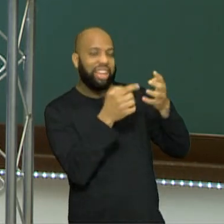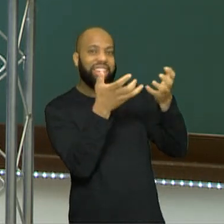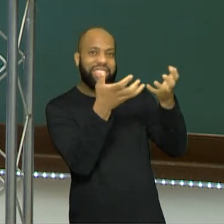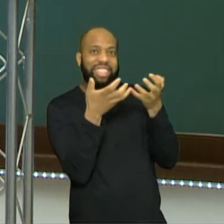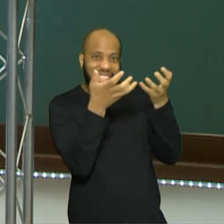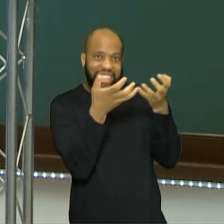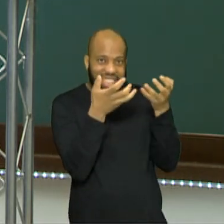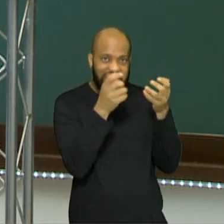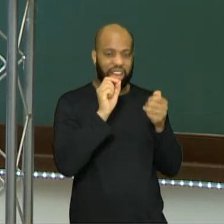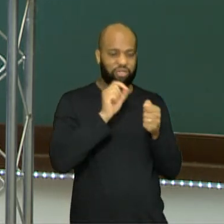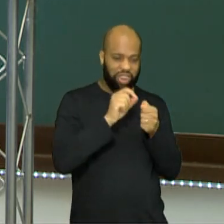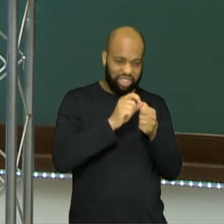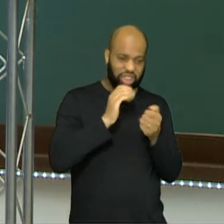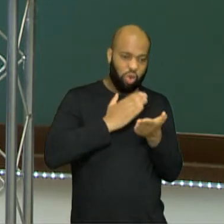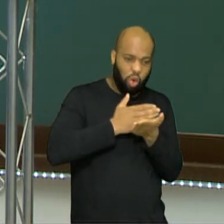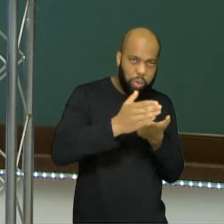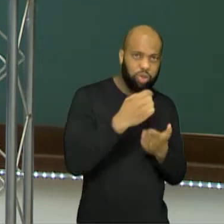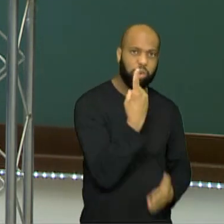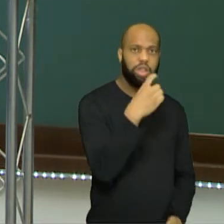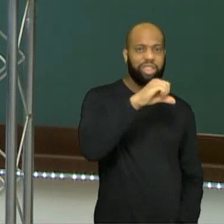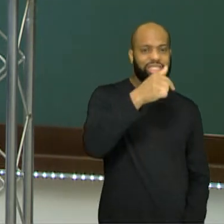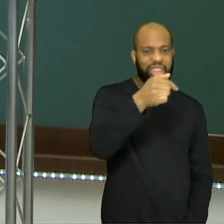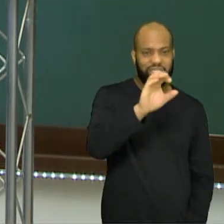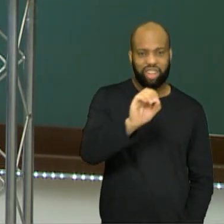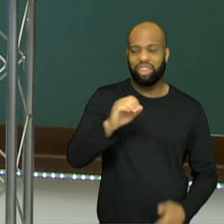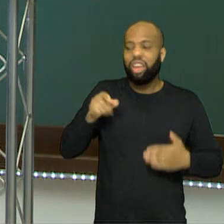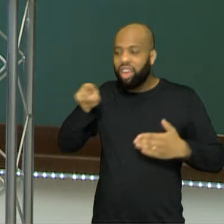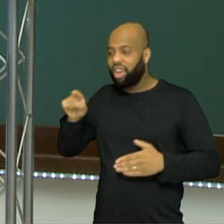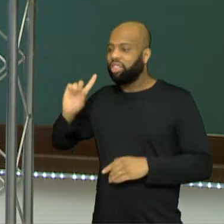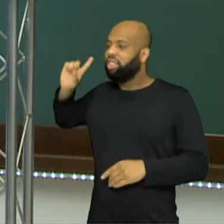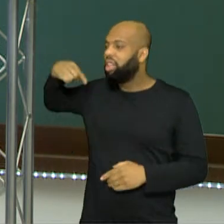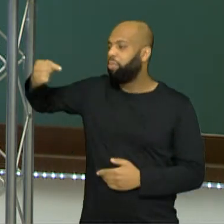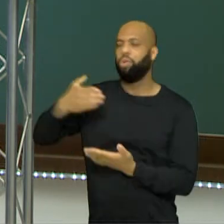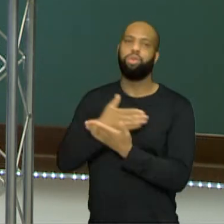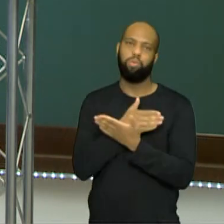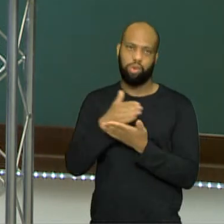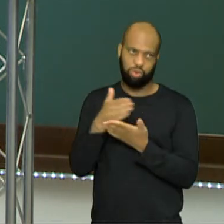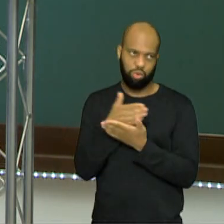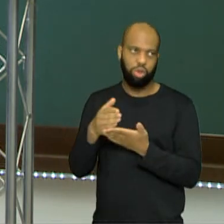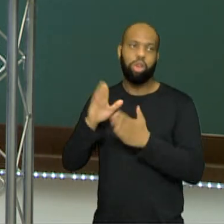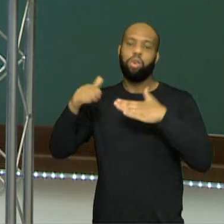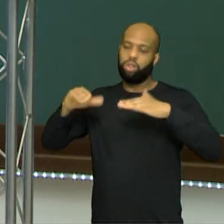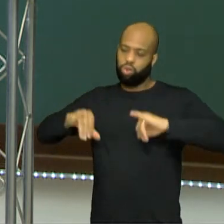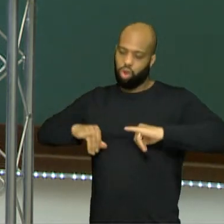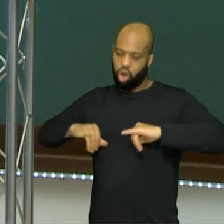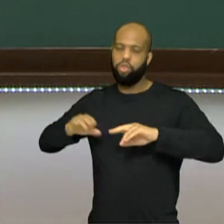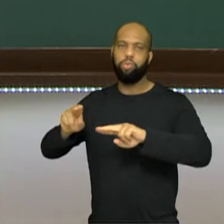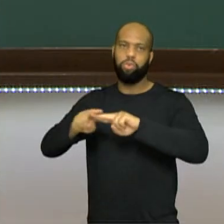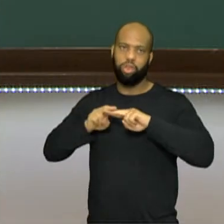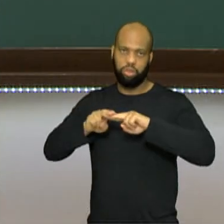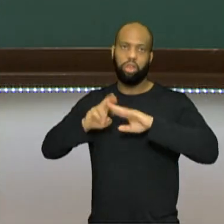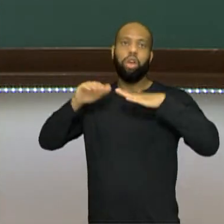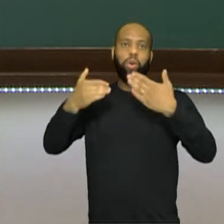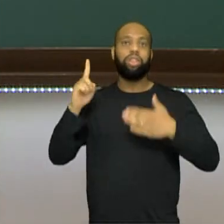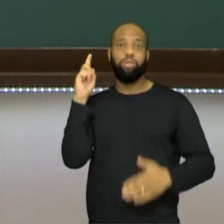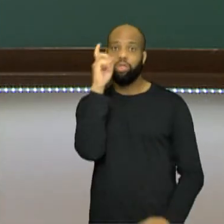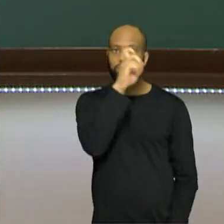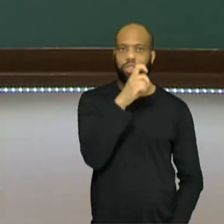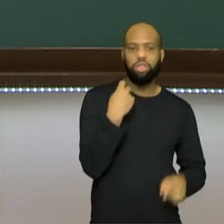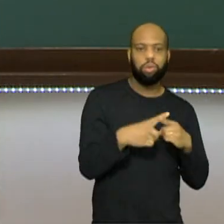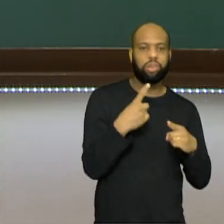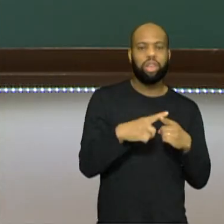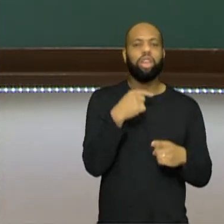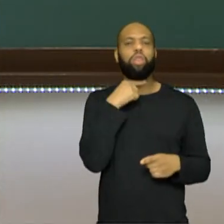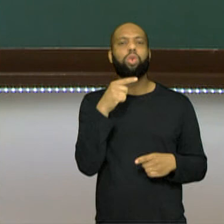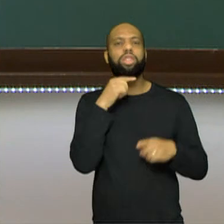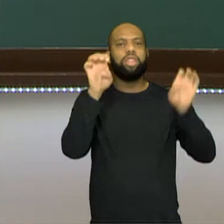de 70. Estes não, esses já entram depois e sofrem com isso, porque dificilmente você consegue se